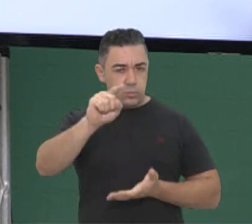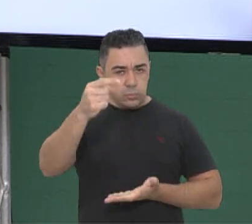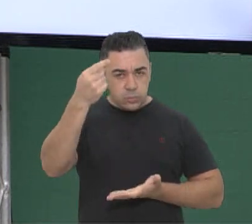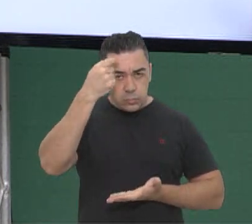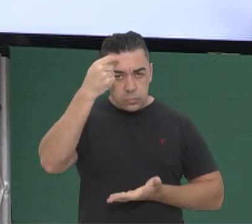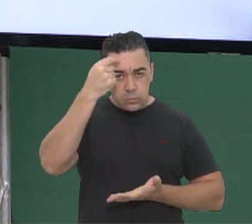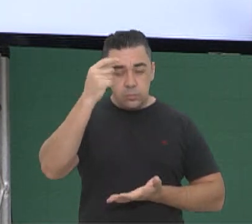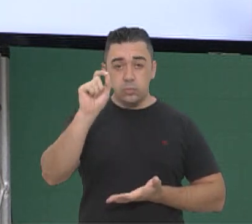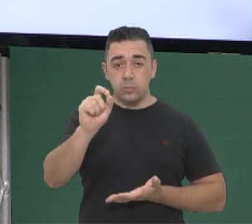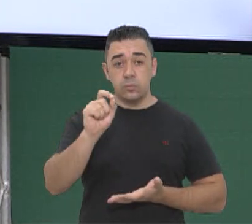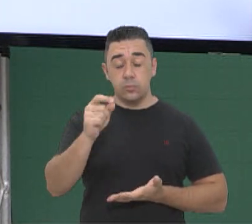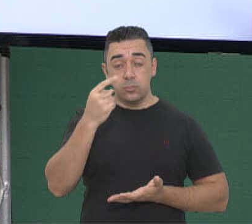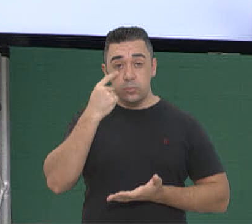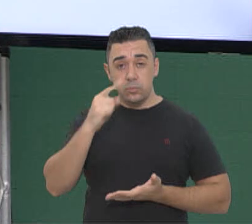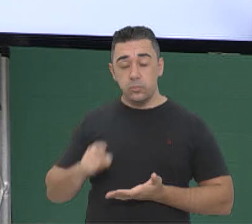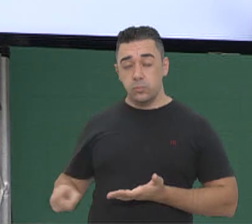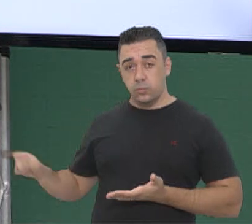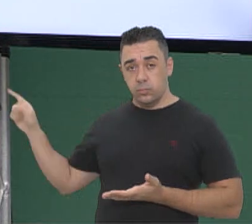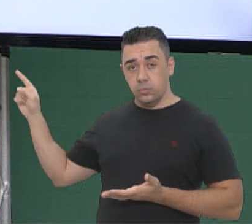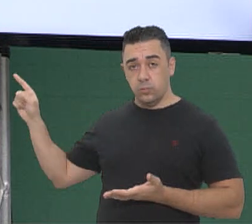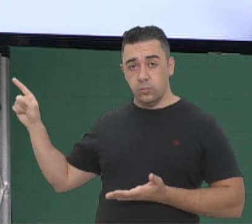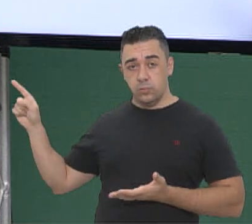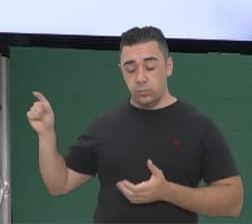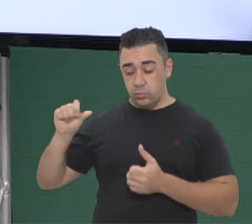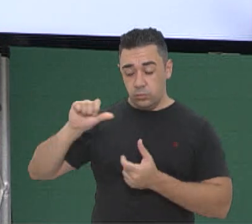aí? Vocês deverão passar